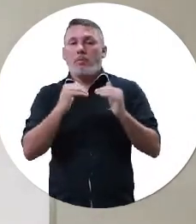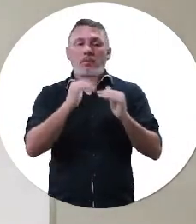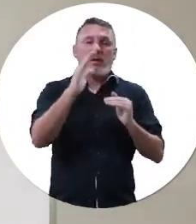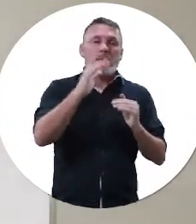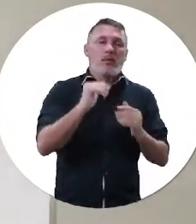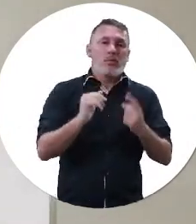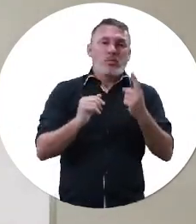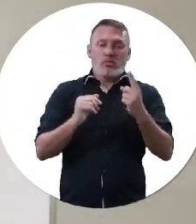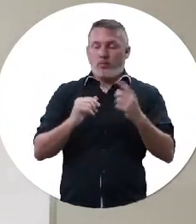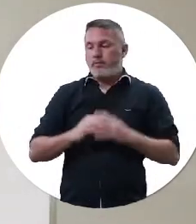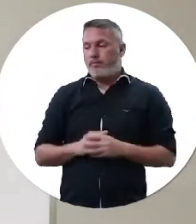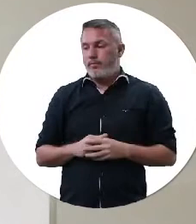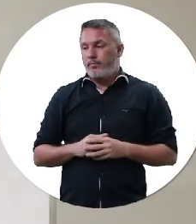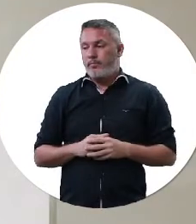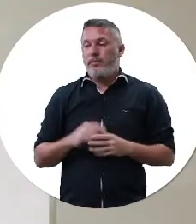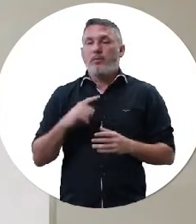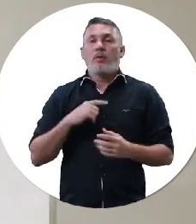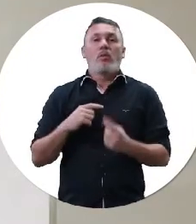dupla, N.